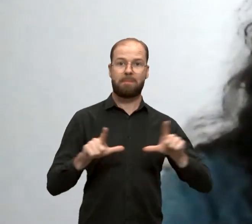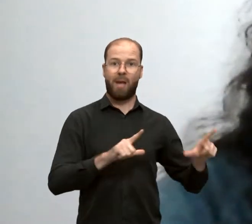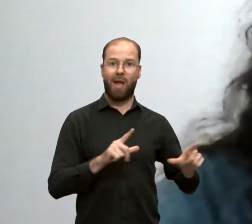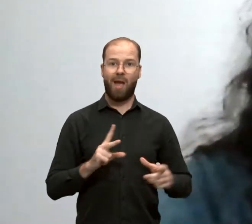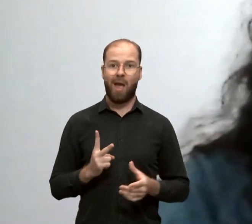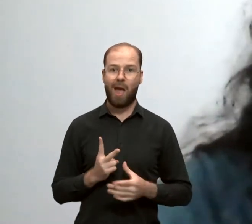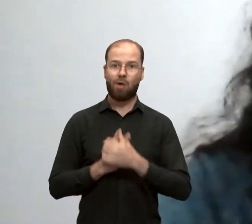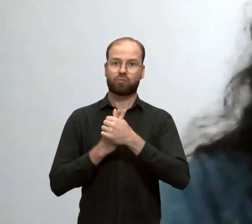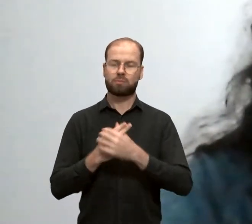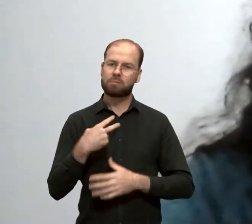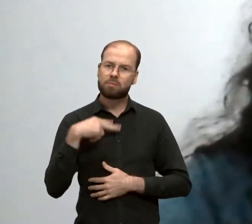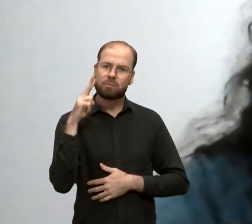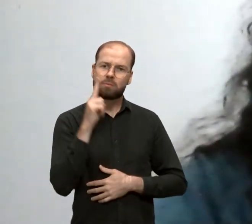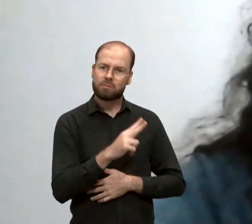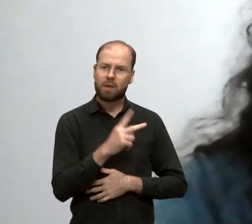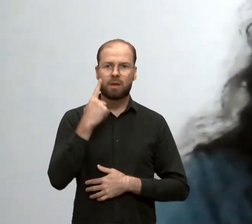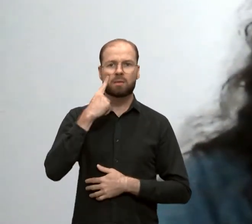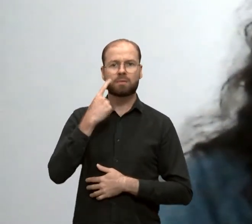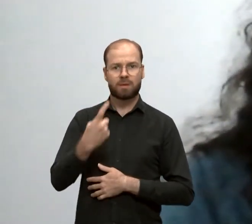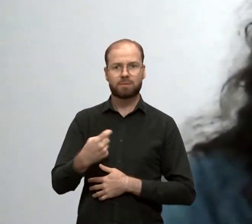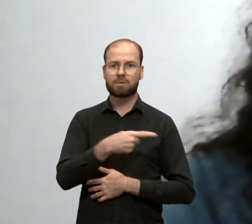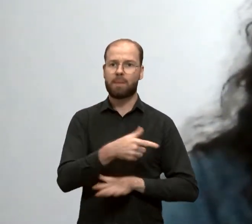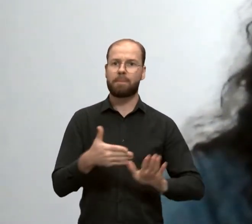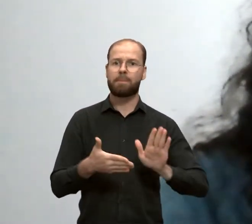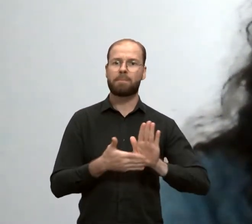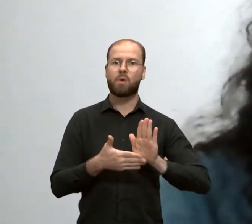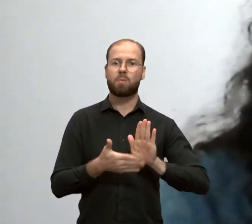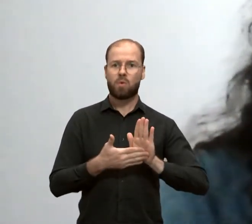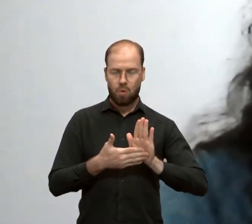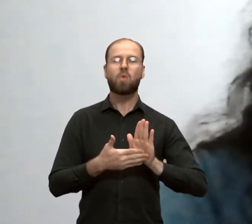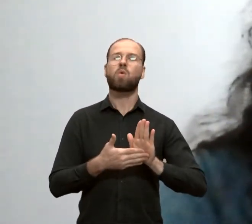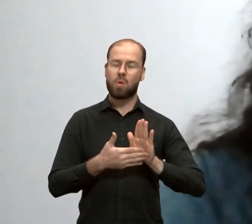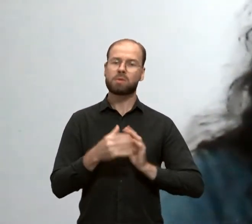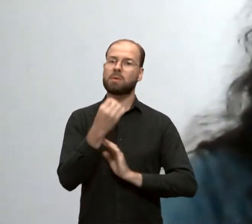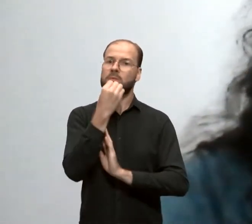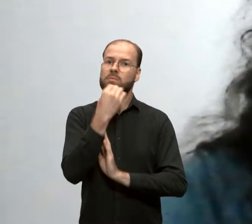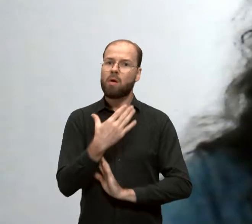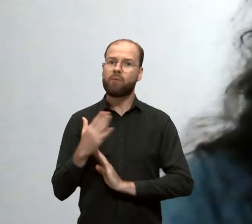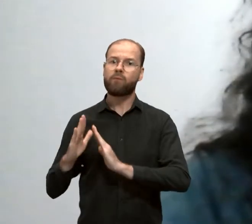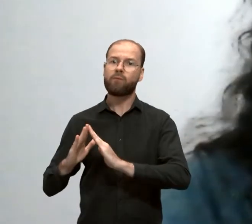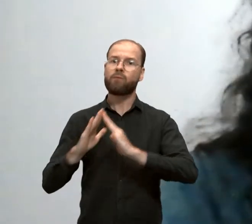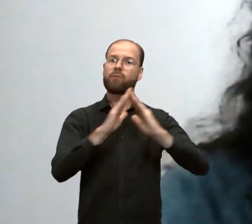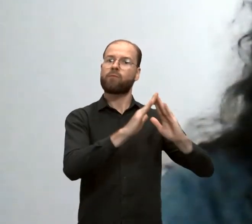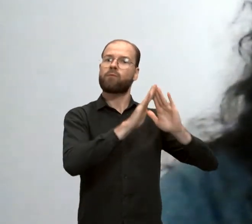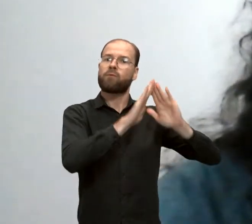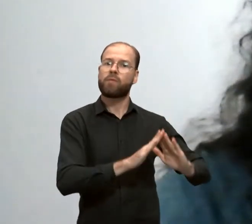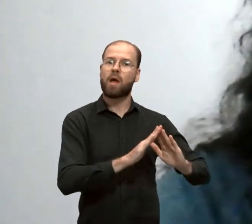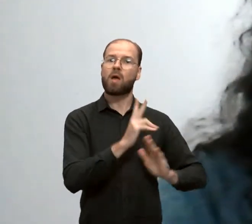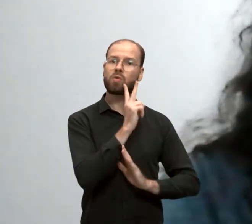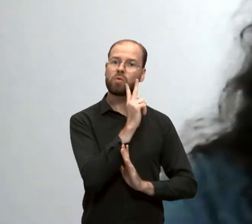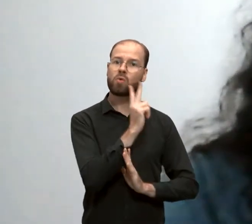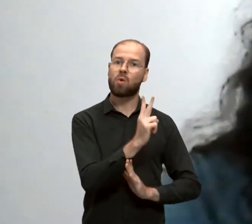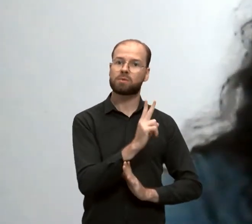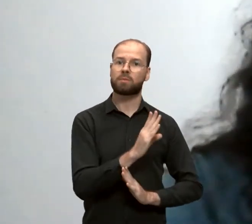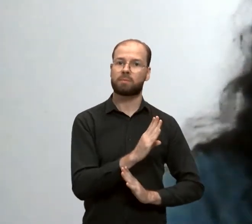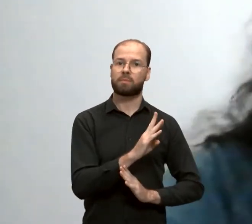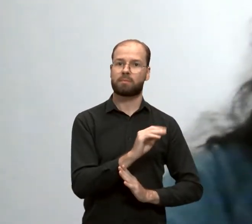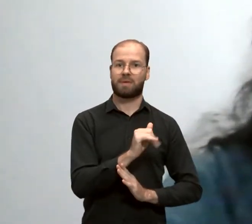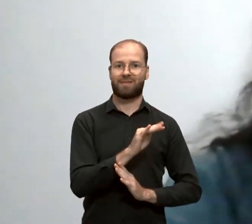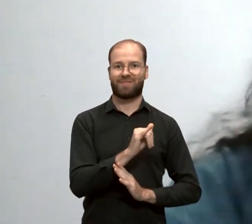essa proposta de você ficar os 2 anos do Bractec e poder